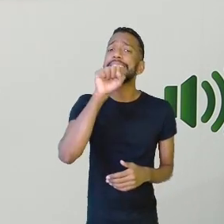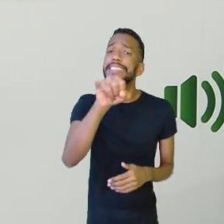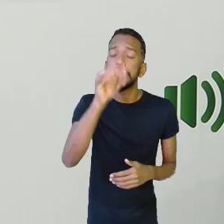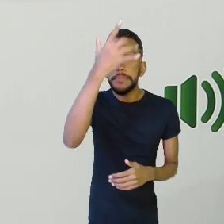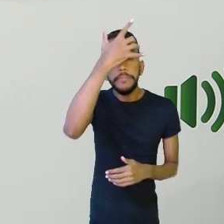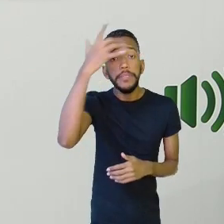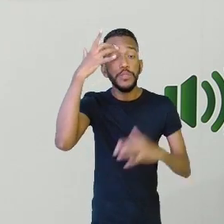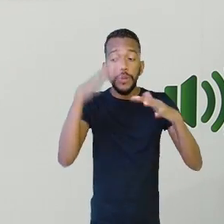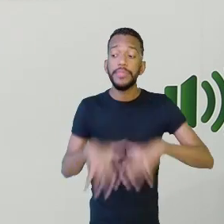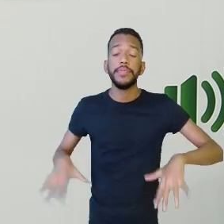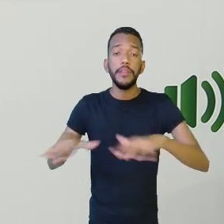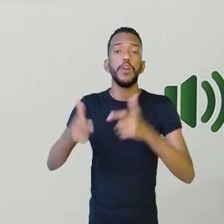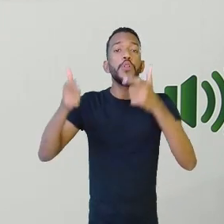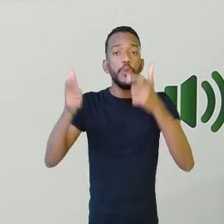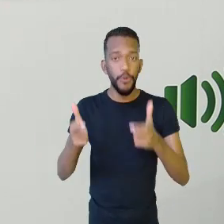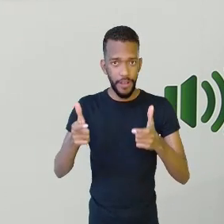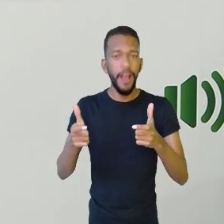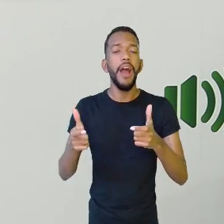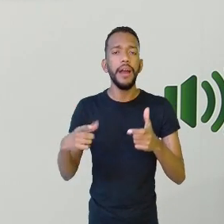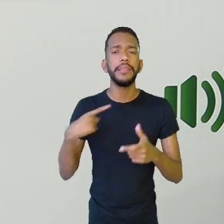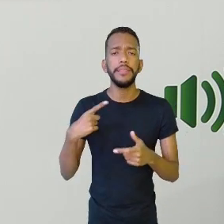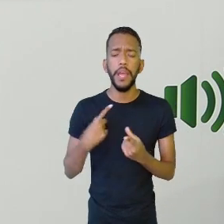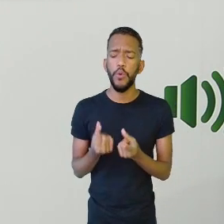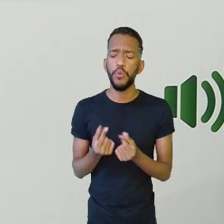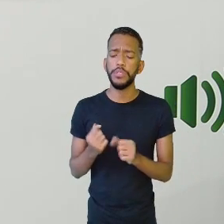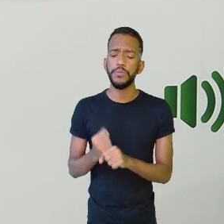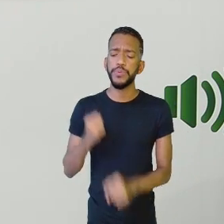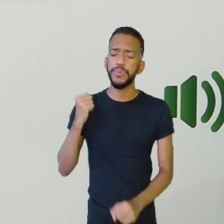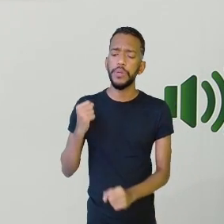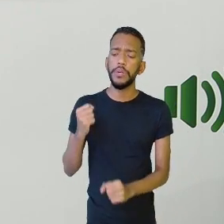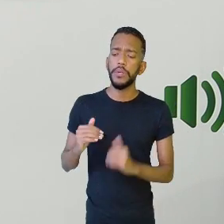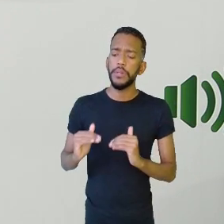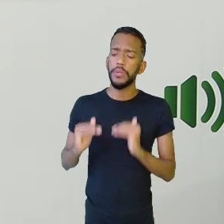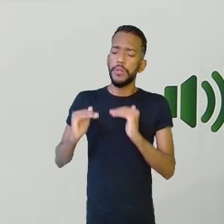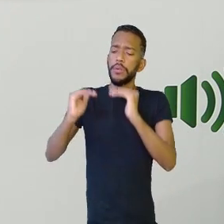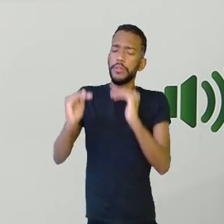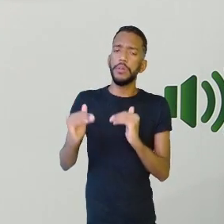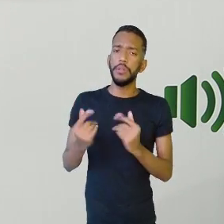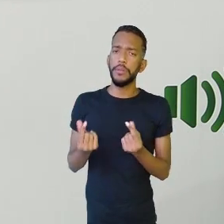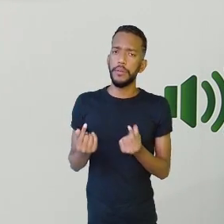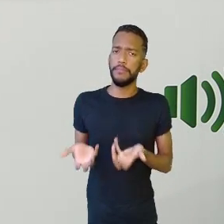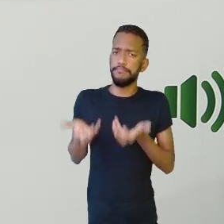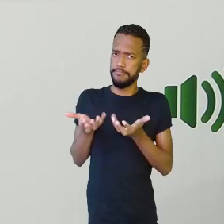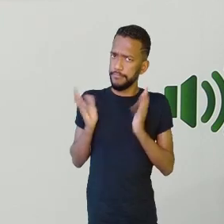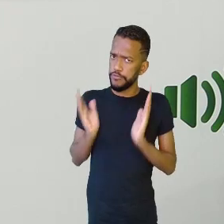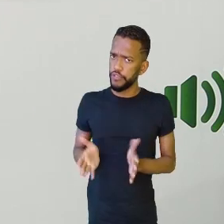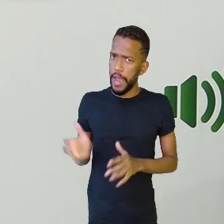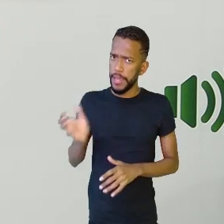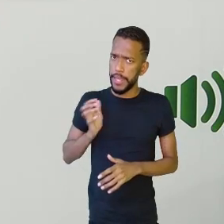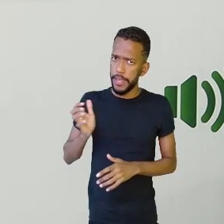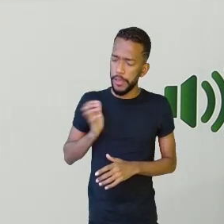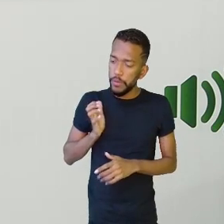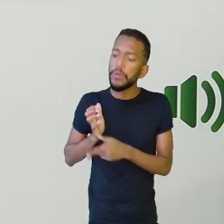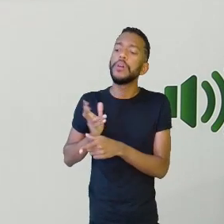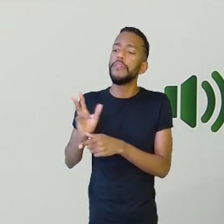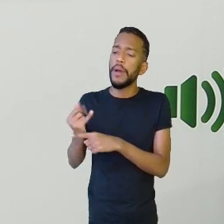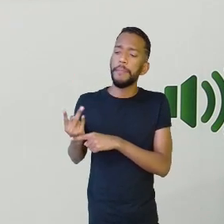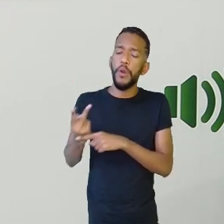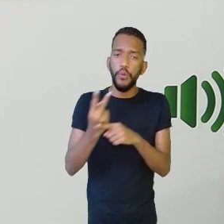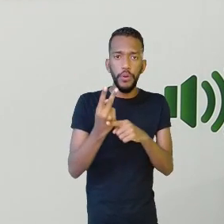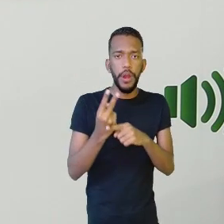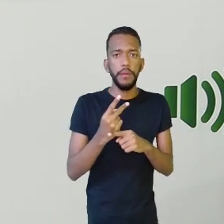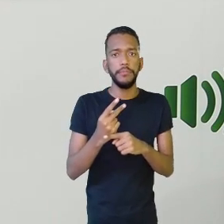de um determinado lugar, elas têm melhores condições, melhor poder aquisitivo, elas vão procurar